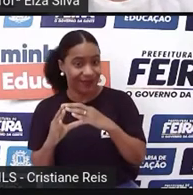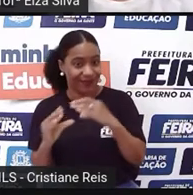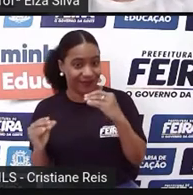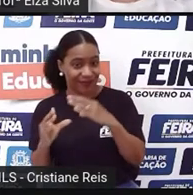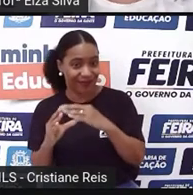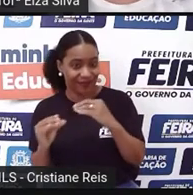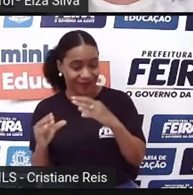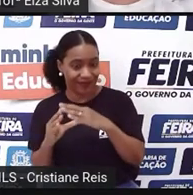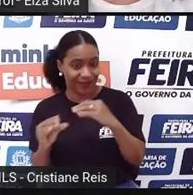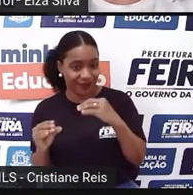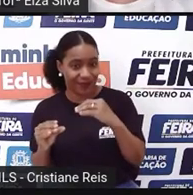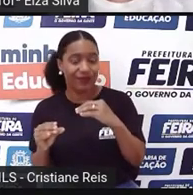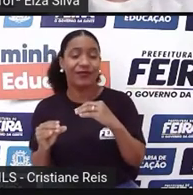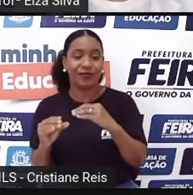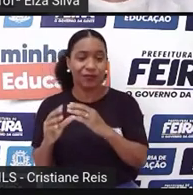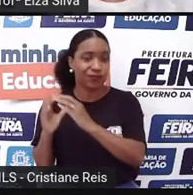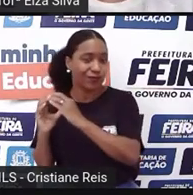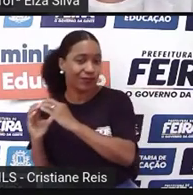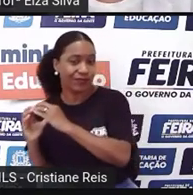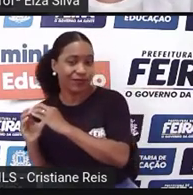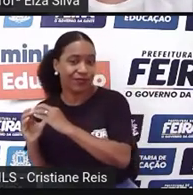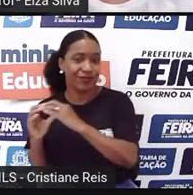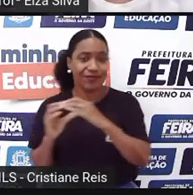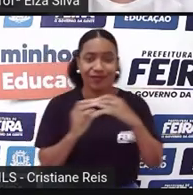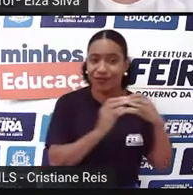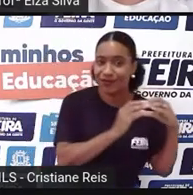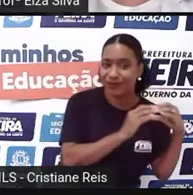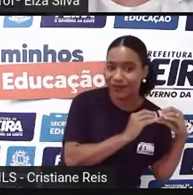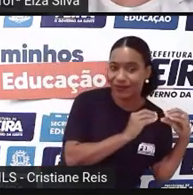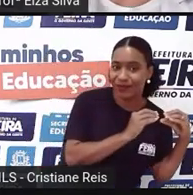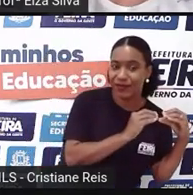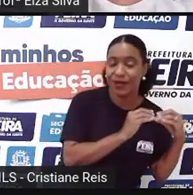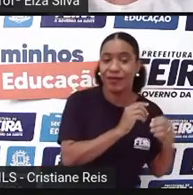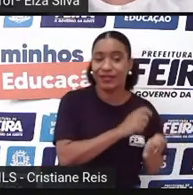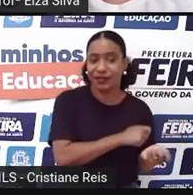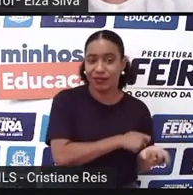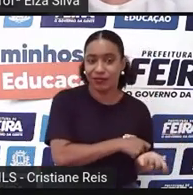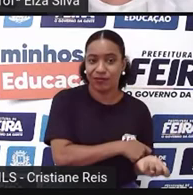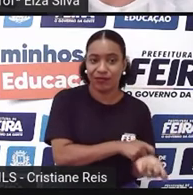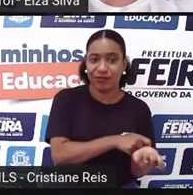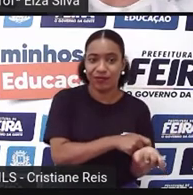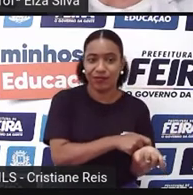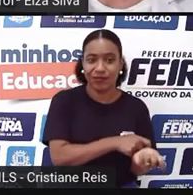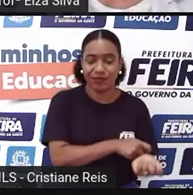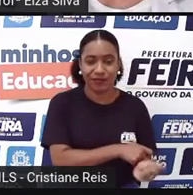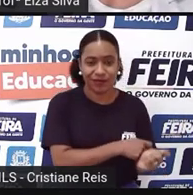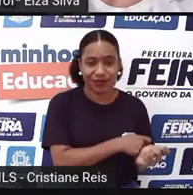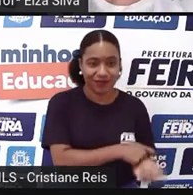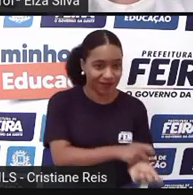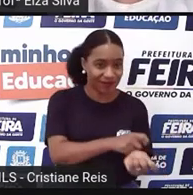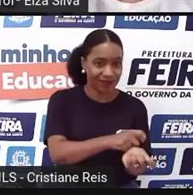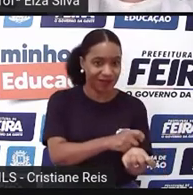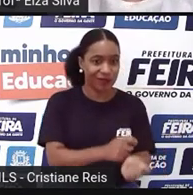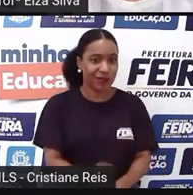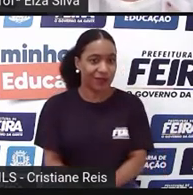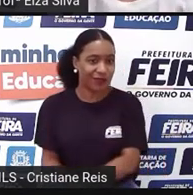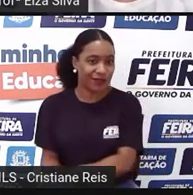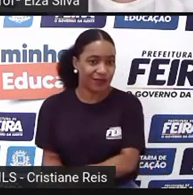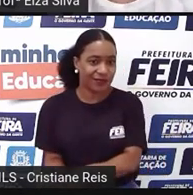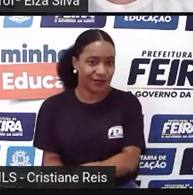redor da área do jogo com uma espécie de taco, que é chamado de taco de lacrosse. Eles